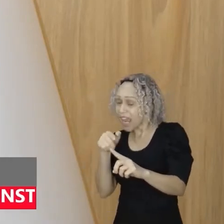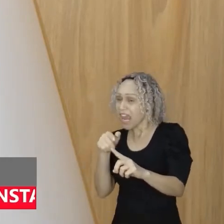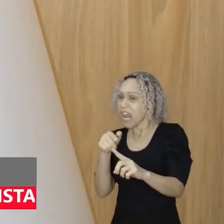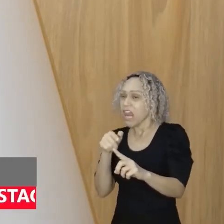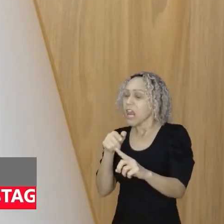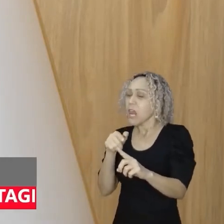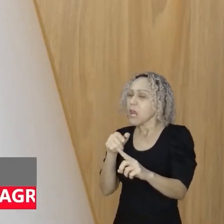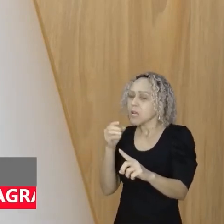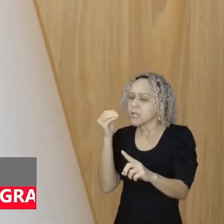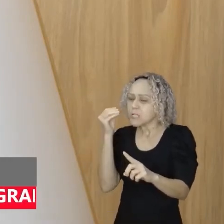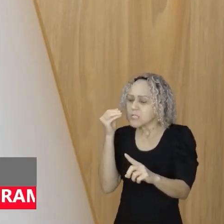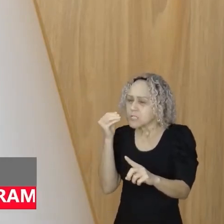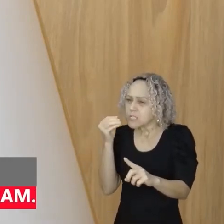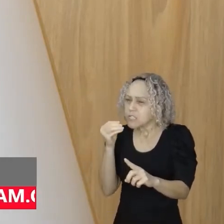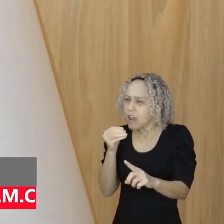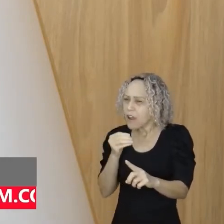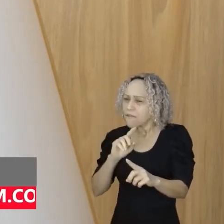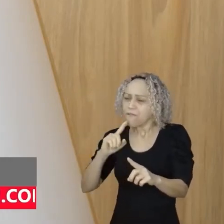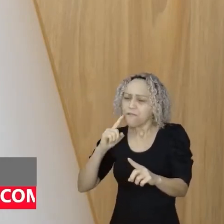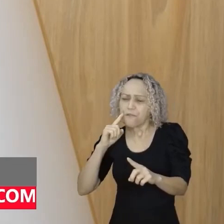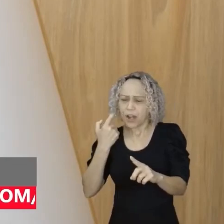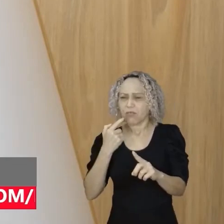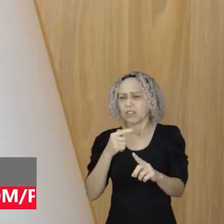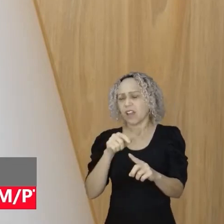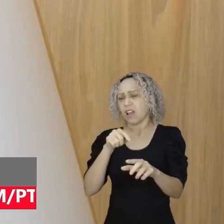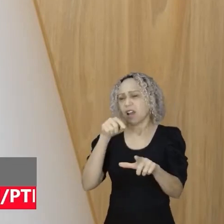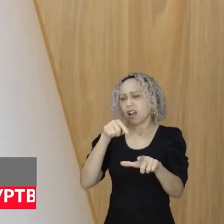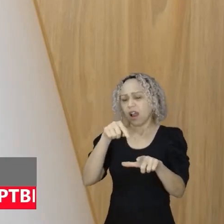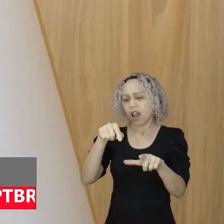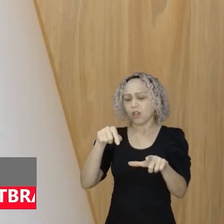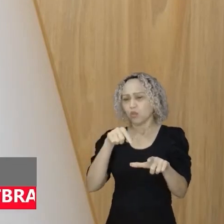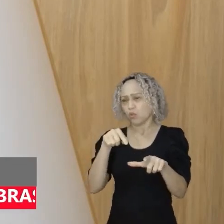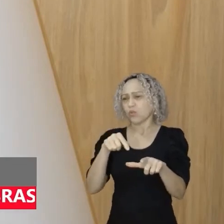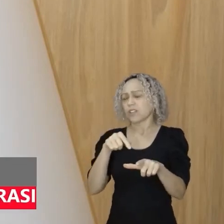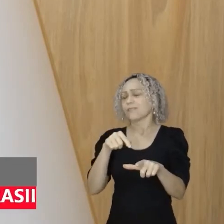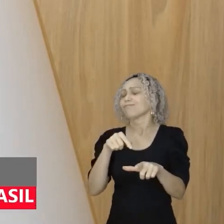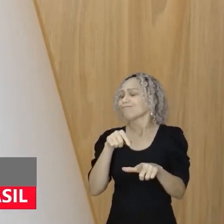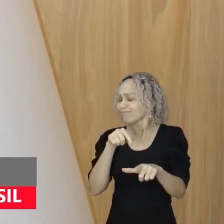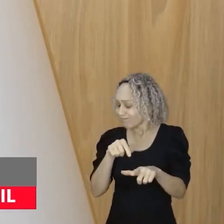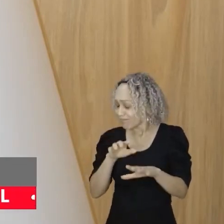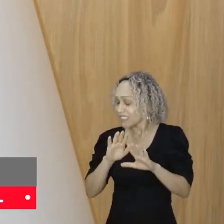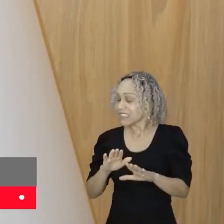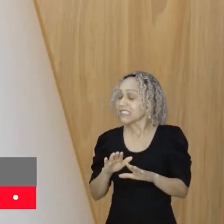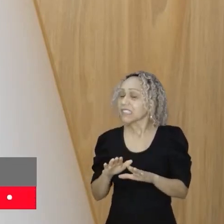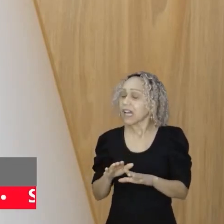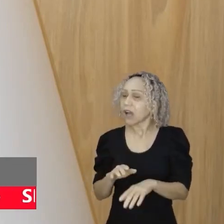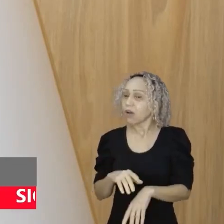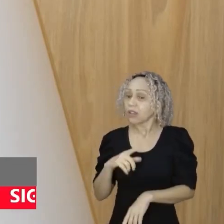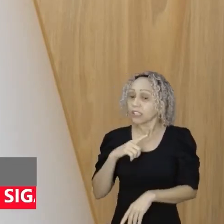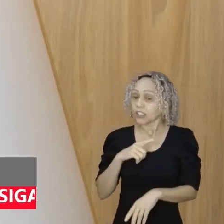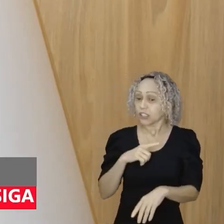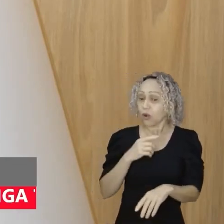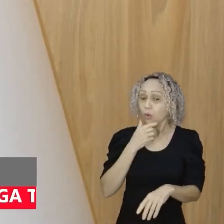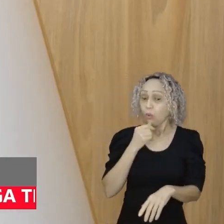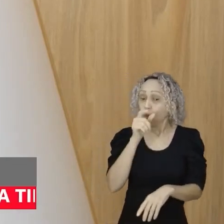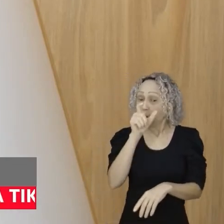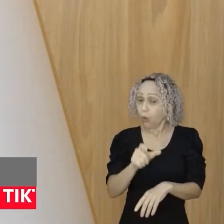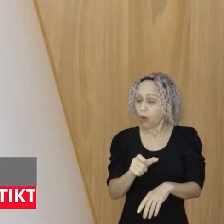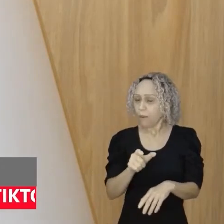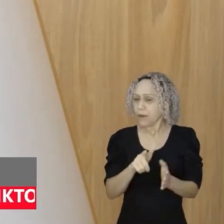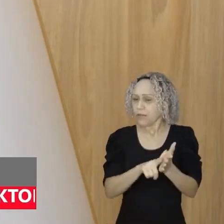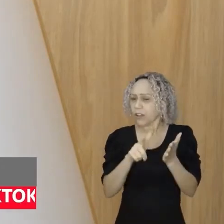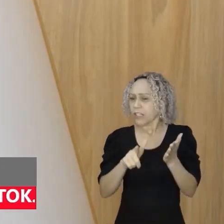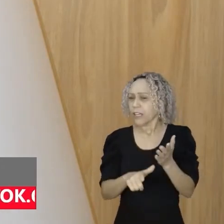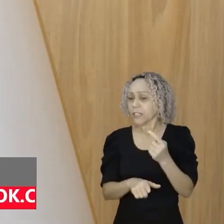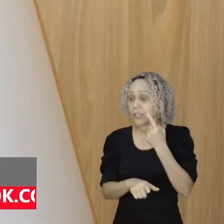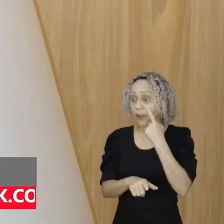momento em que o hacker entrou no Palácio da Alvorada e foi tomar o café da manhã com o Bolsonaro. E aí eles ficaram sem como